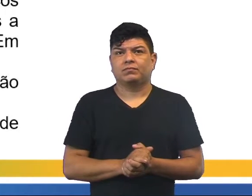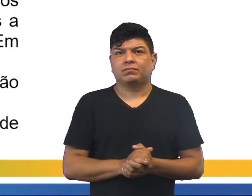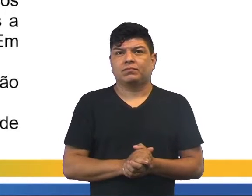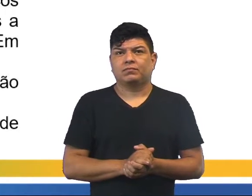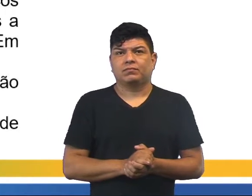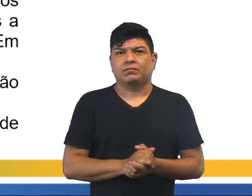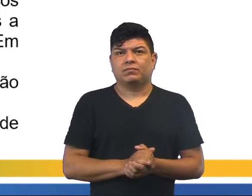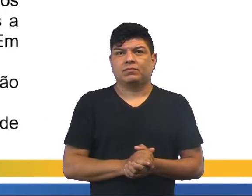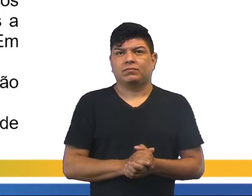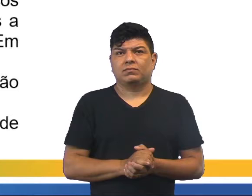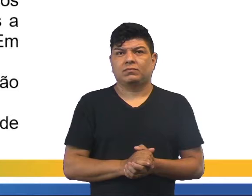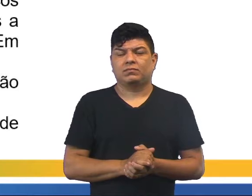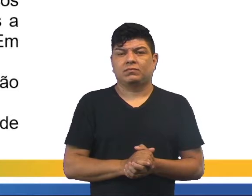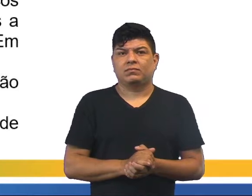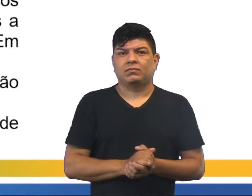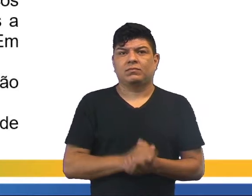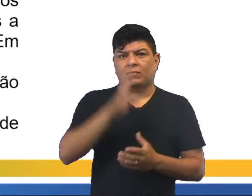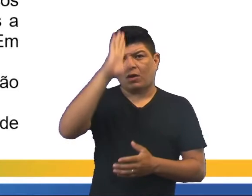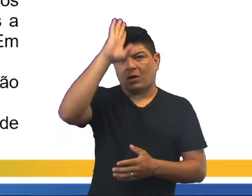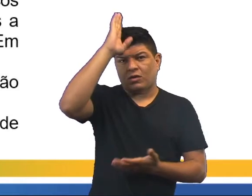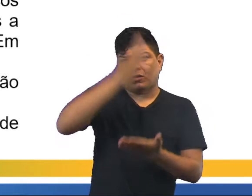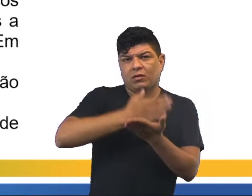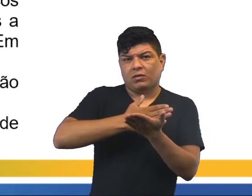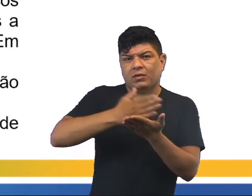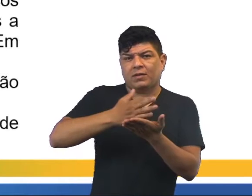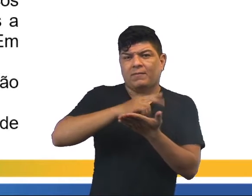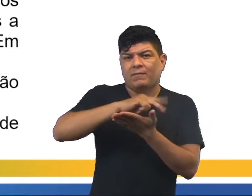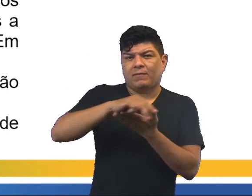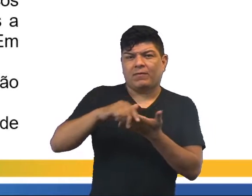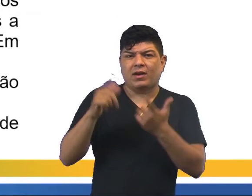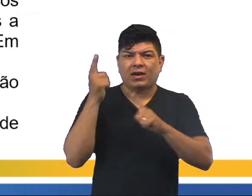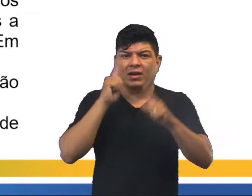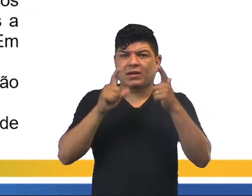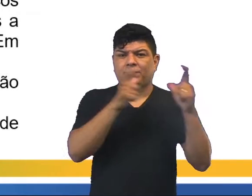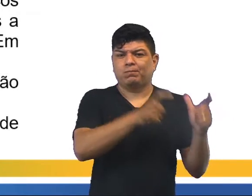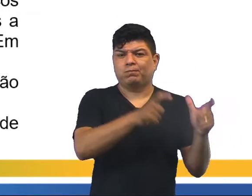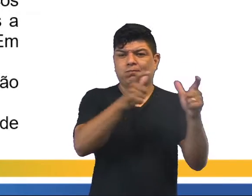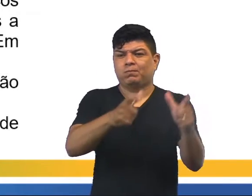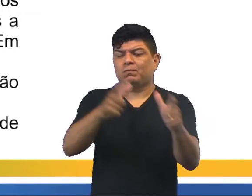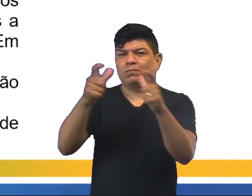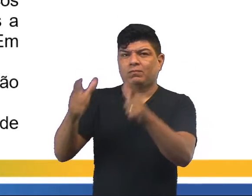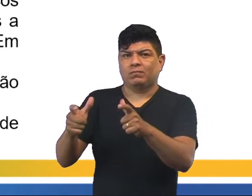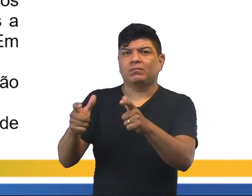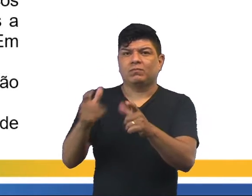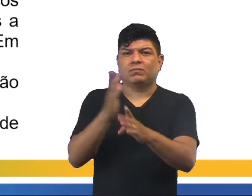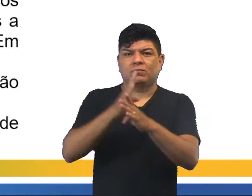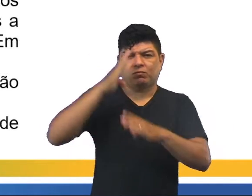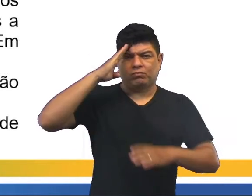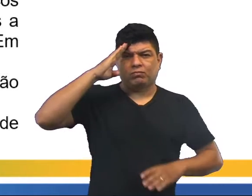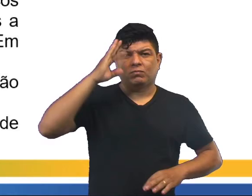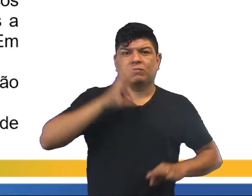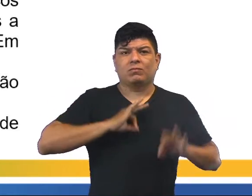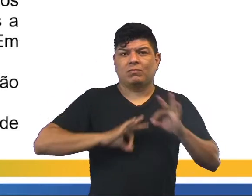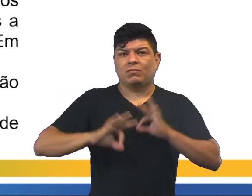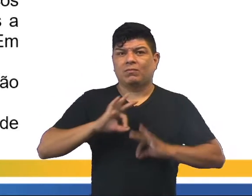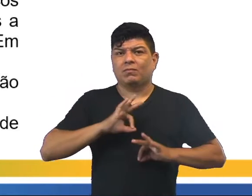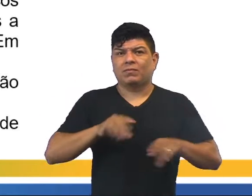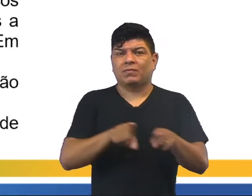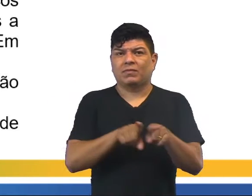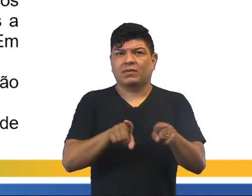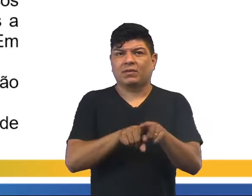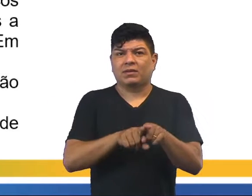foi a Roma começou a fazer várias conquistas territoriais, né, através do militarismo. Né.